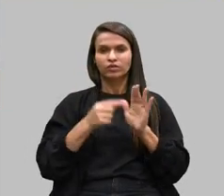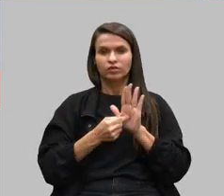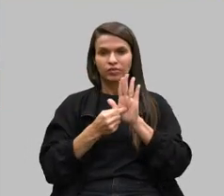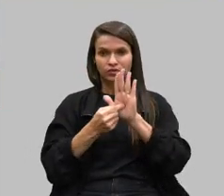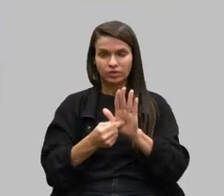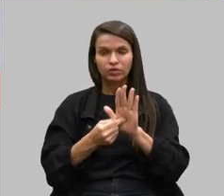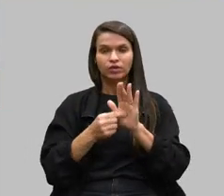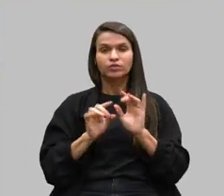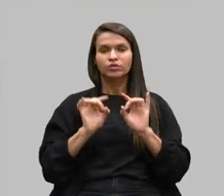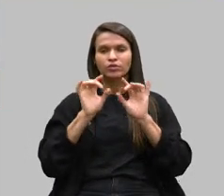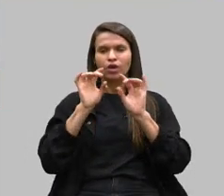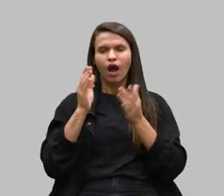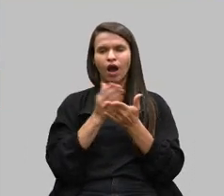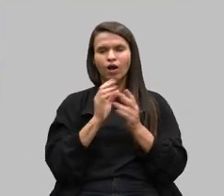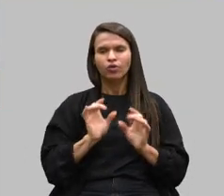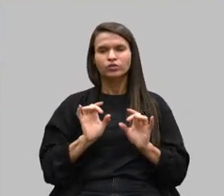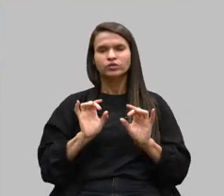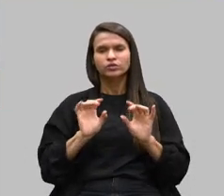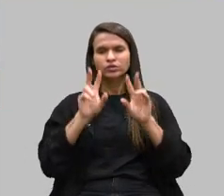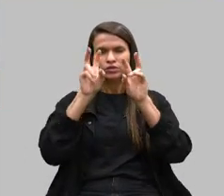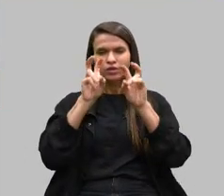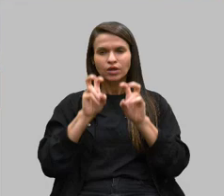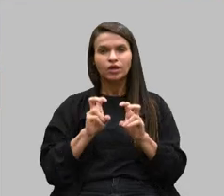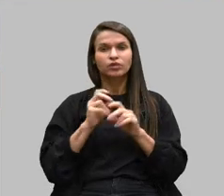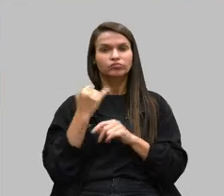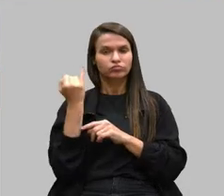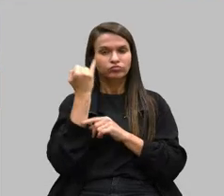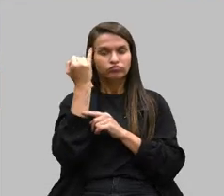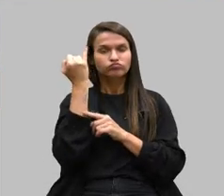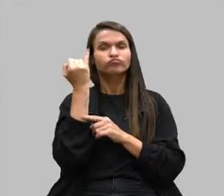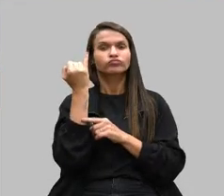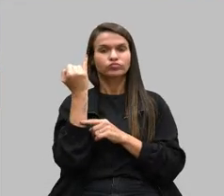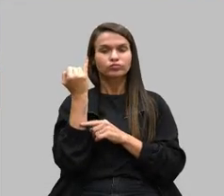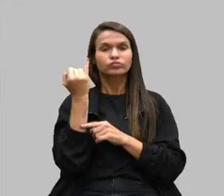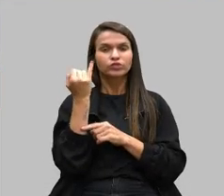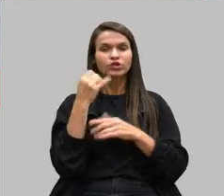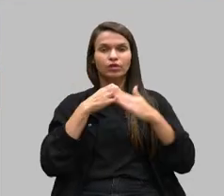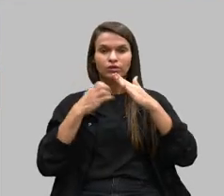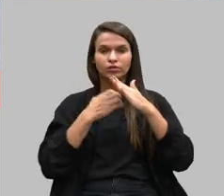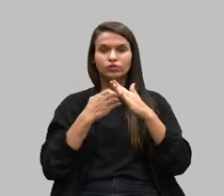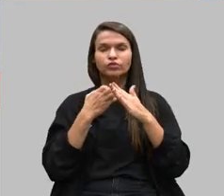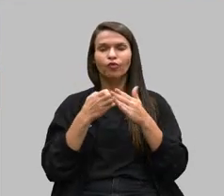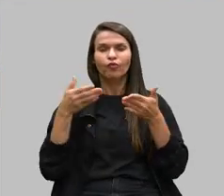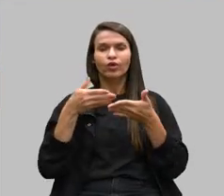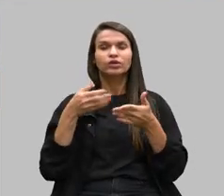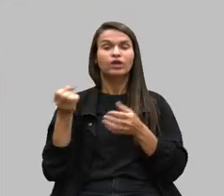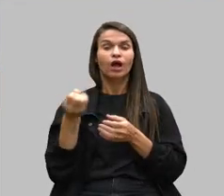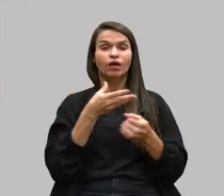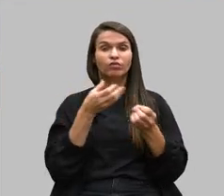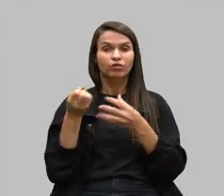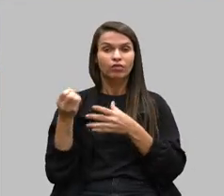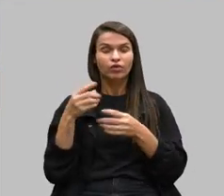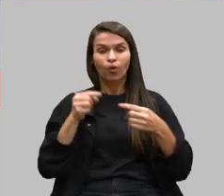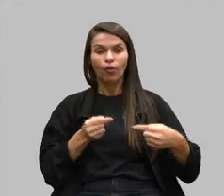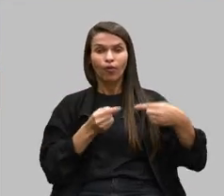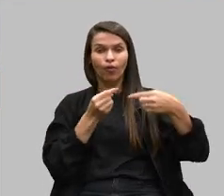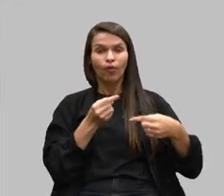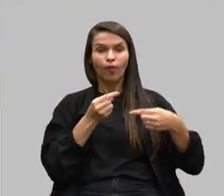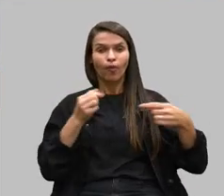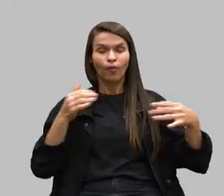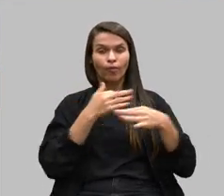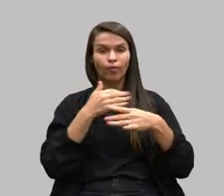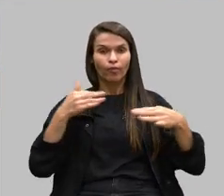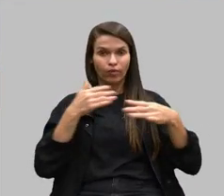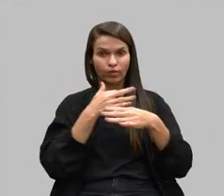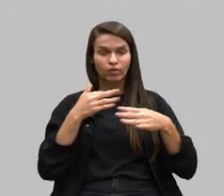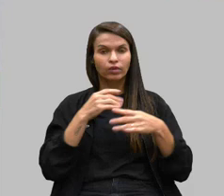especial alguns temas caros que a agência sempre busca endereçar nesses contratos especialmente nas renovações que são os conflitos urbanos tendo em